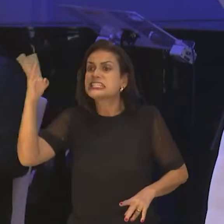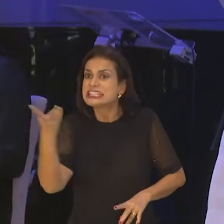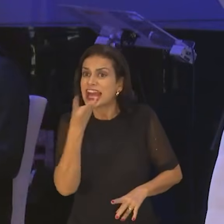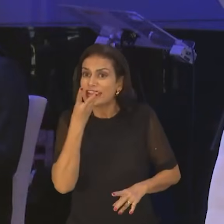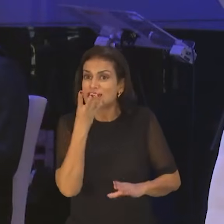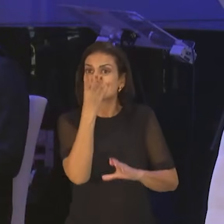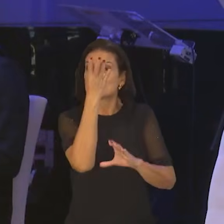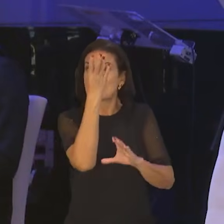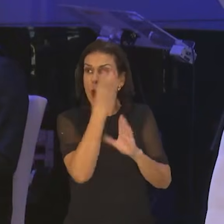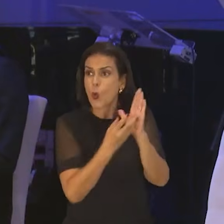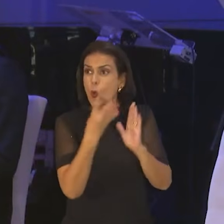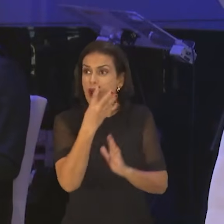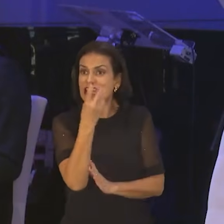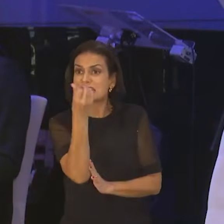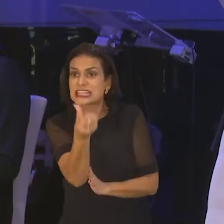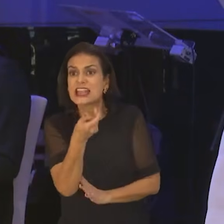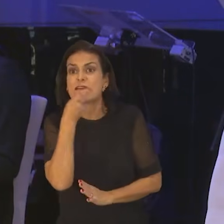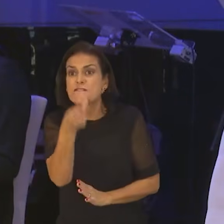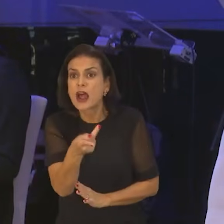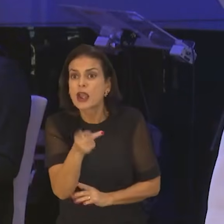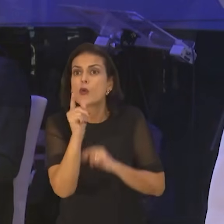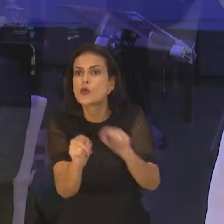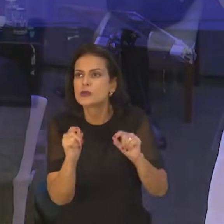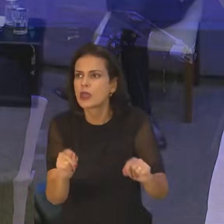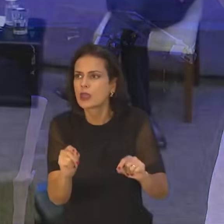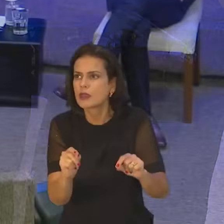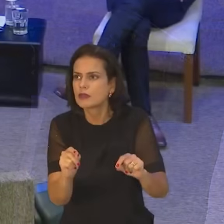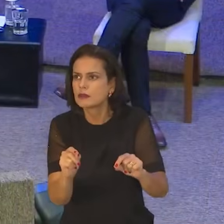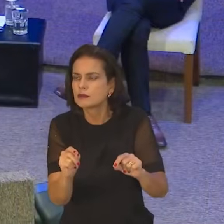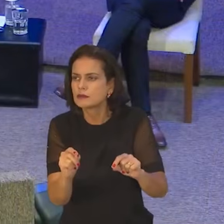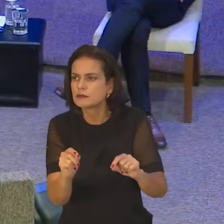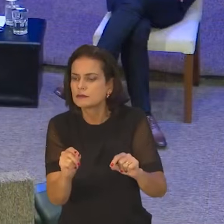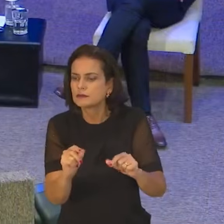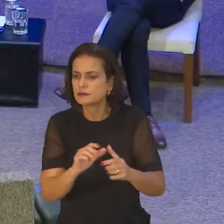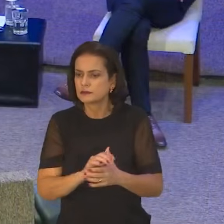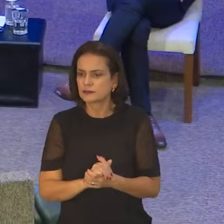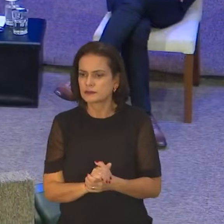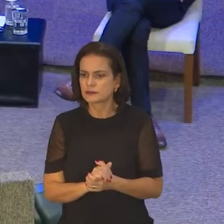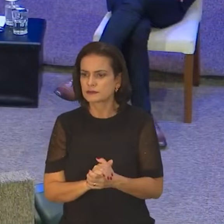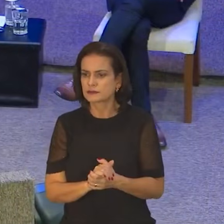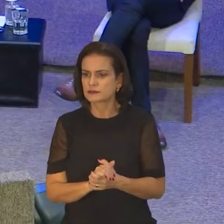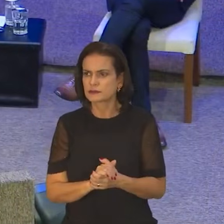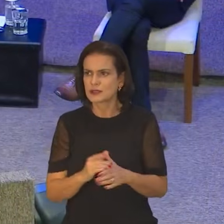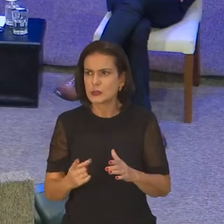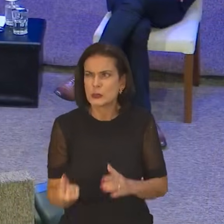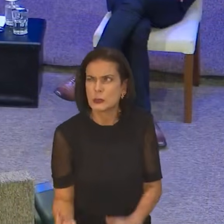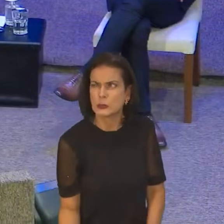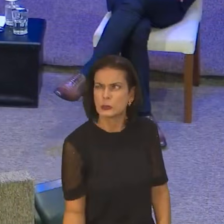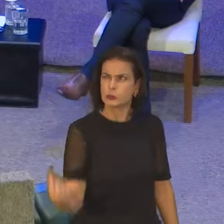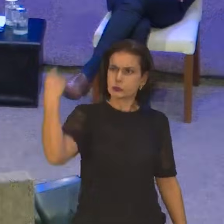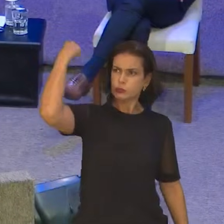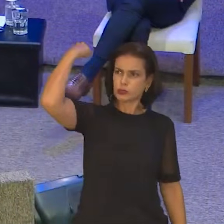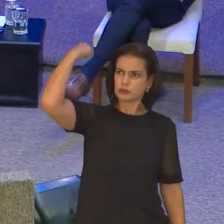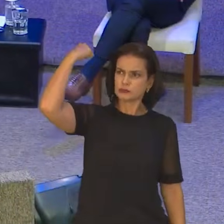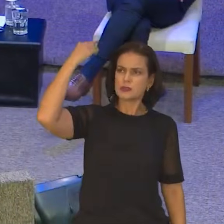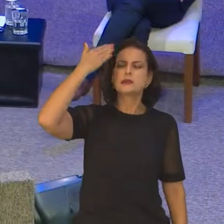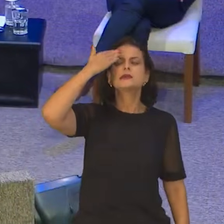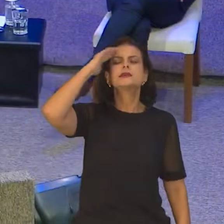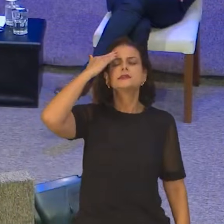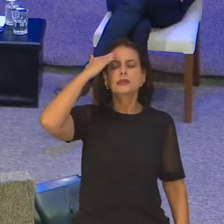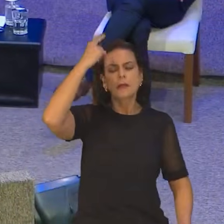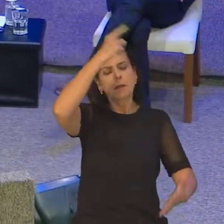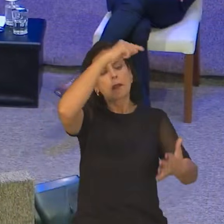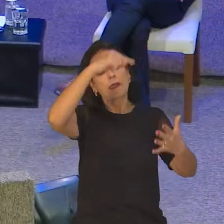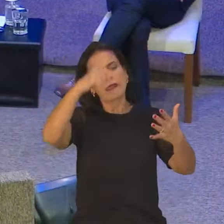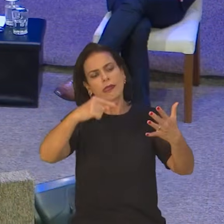e 11, disse bem assim: desde a antiguidade eu sei as coisas